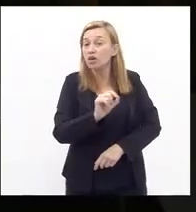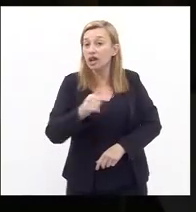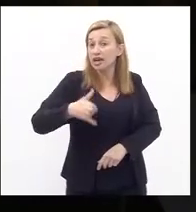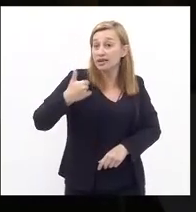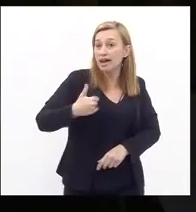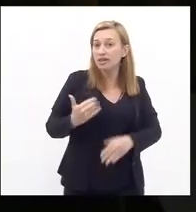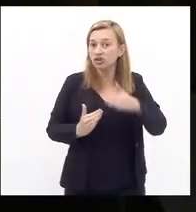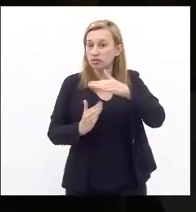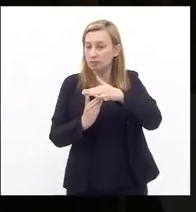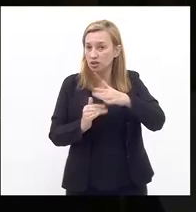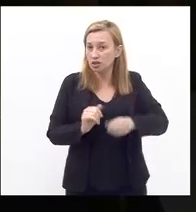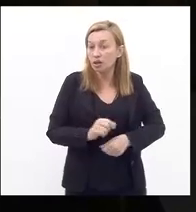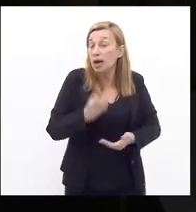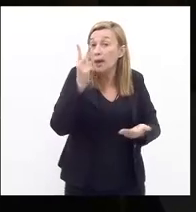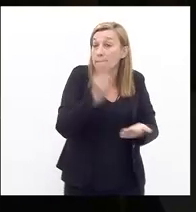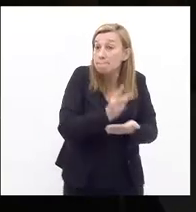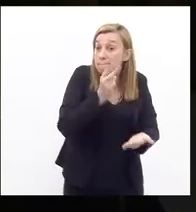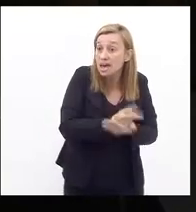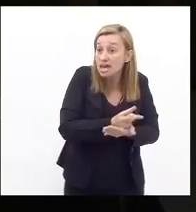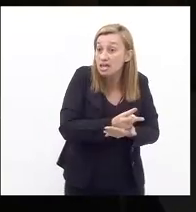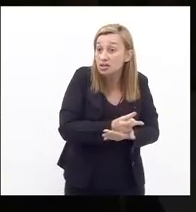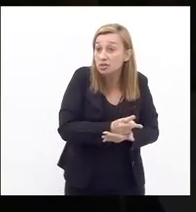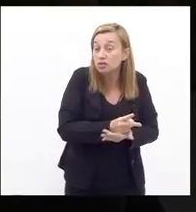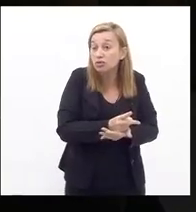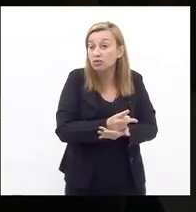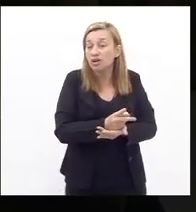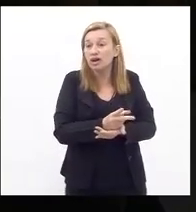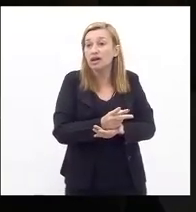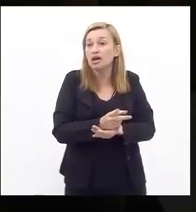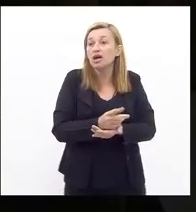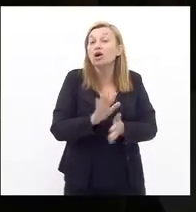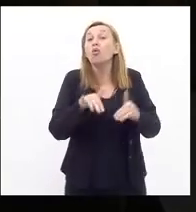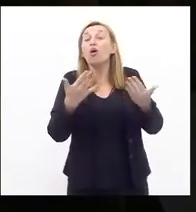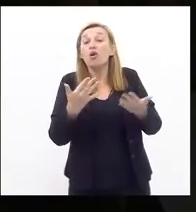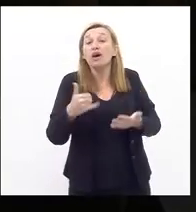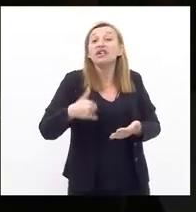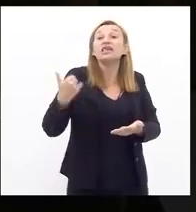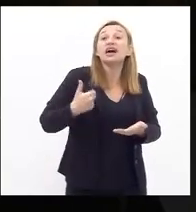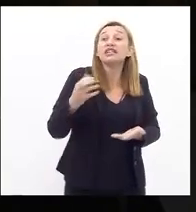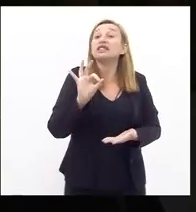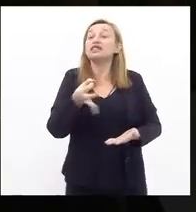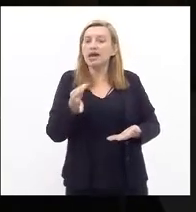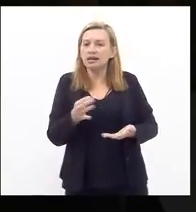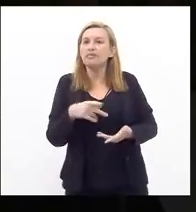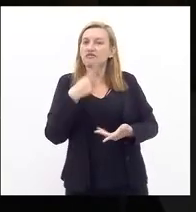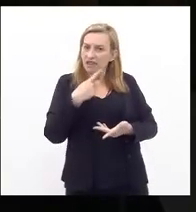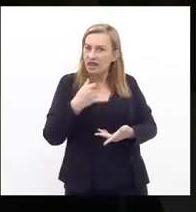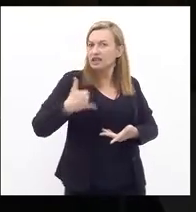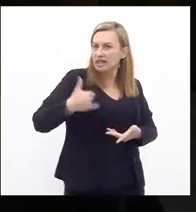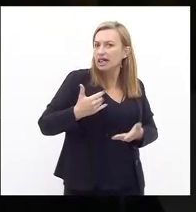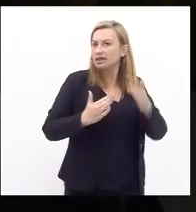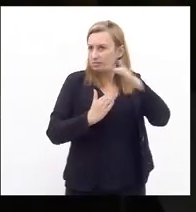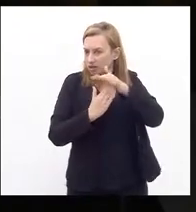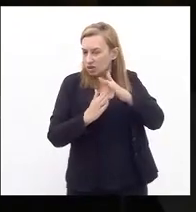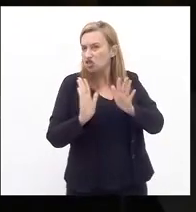idade mínima mesmo sem colocar uma dosimetria de qual é a idade mínima ele fala idade mínima esse debate a gente já fez